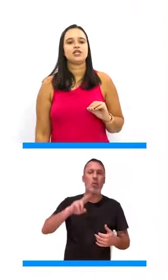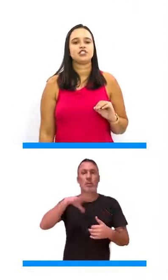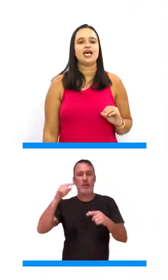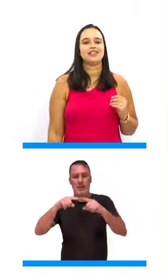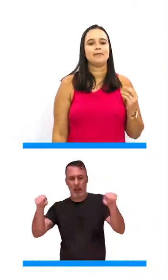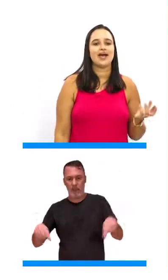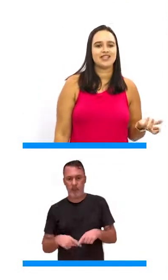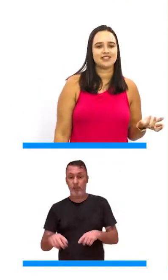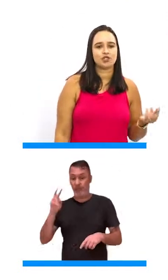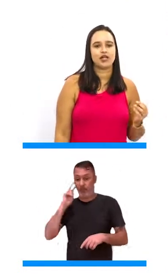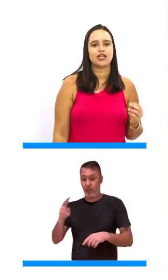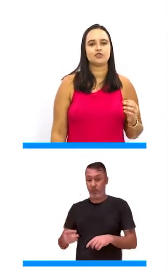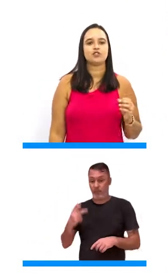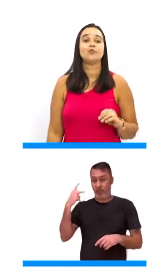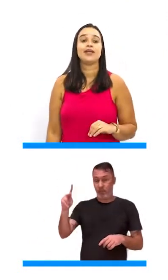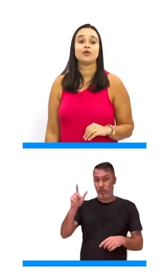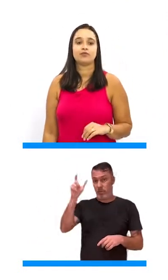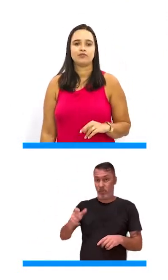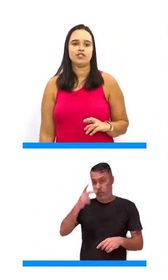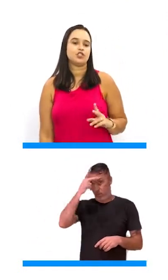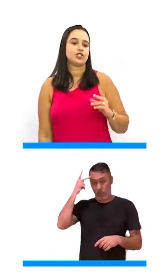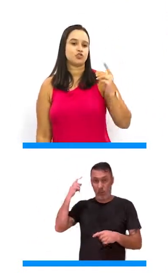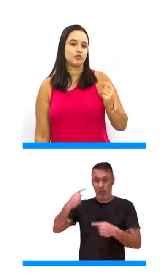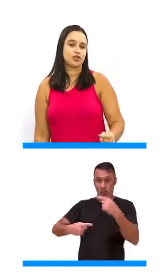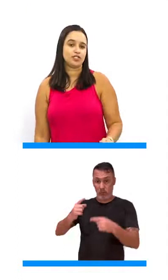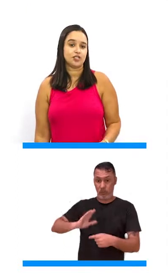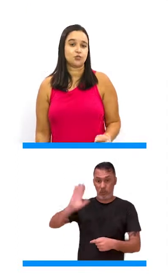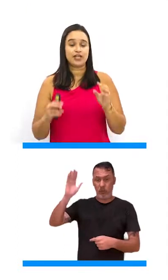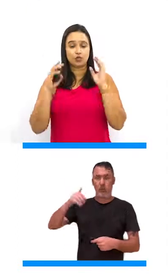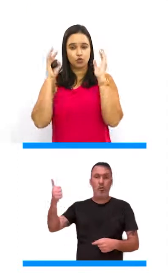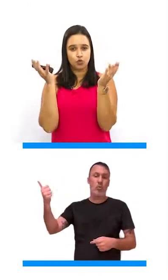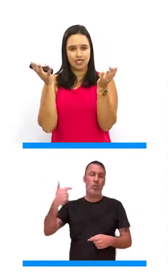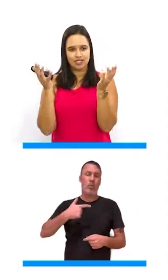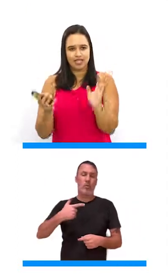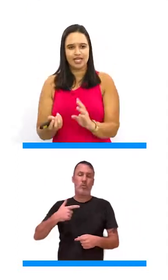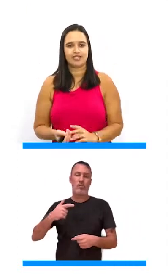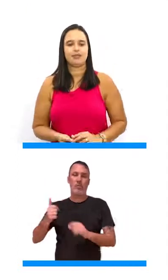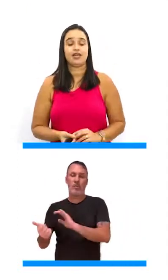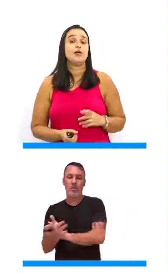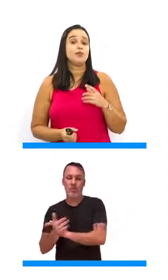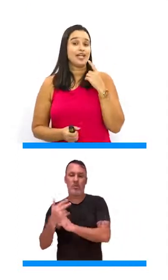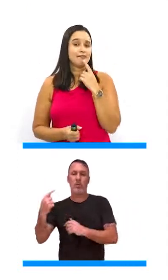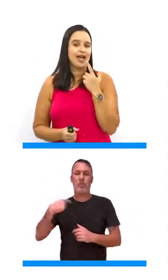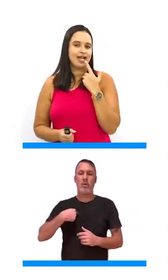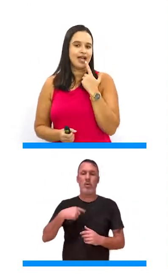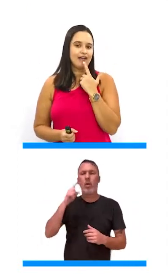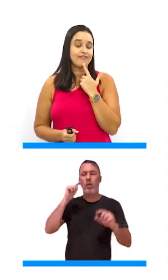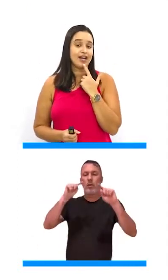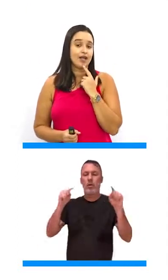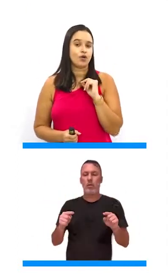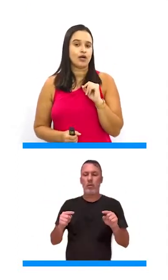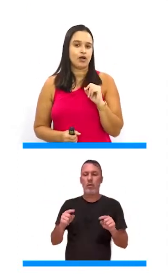Seu candidato é mais desonesto que o meu. Indica superioridade. Por que o do ali está entre parênteses? Porque ele marca